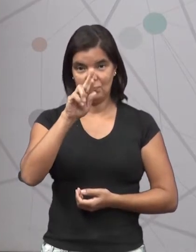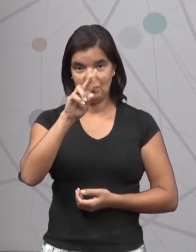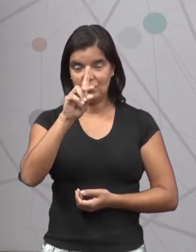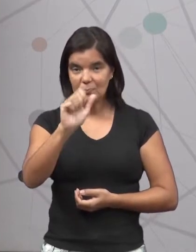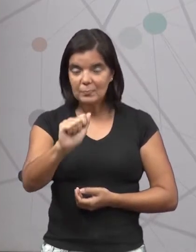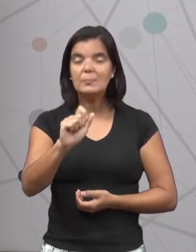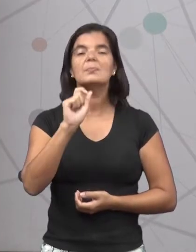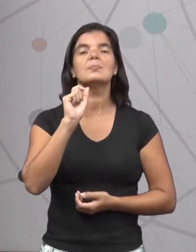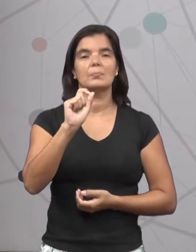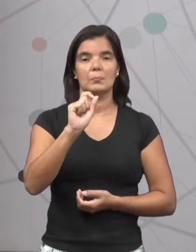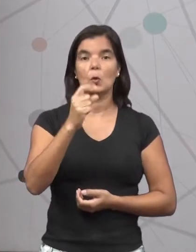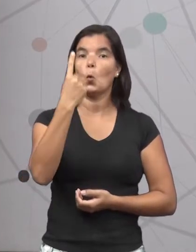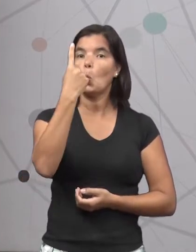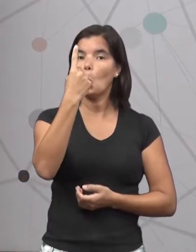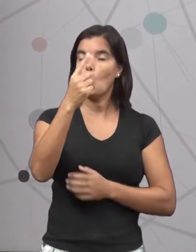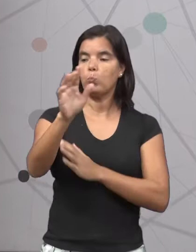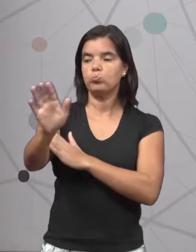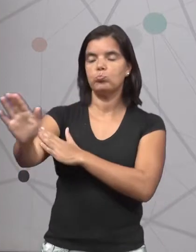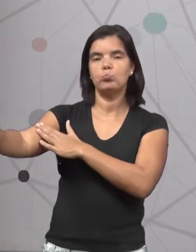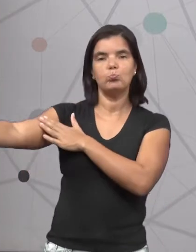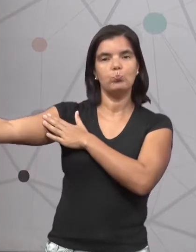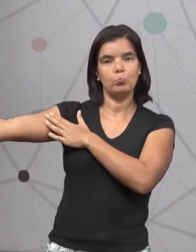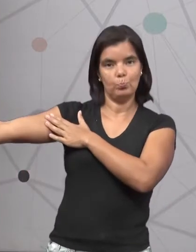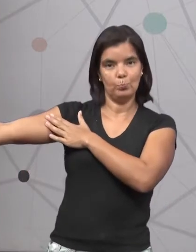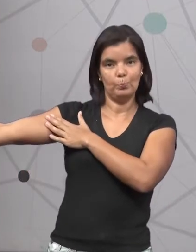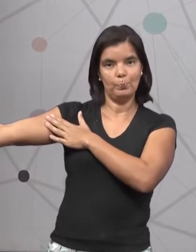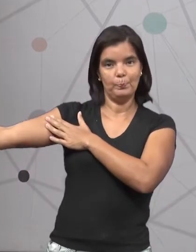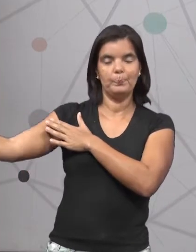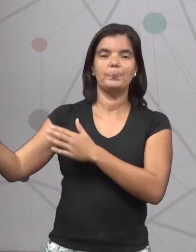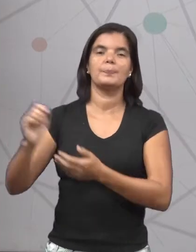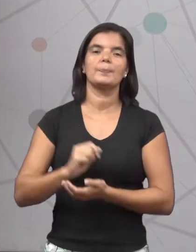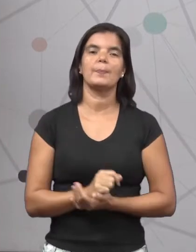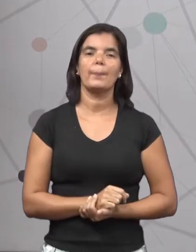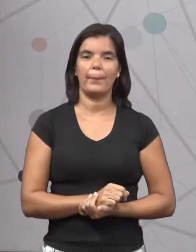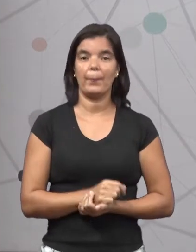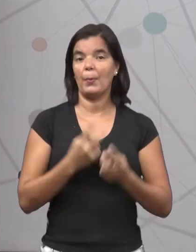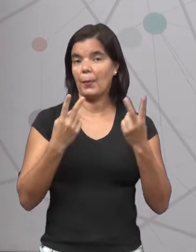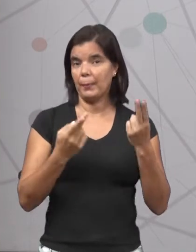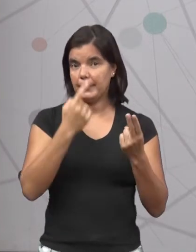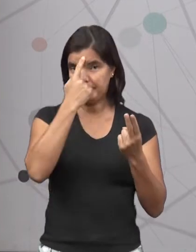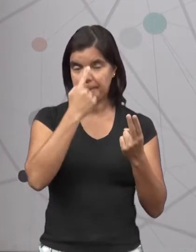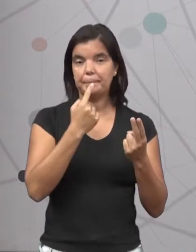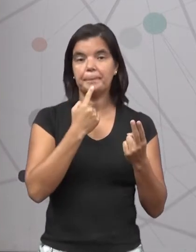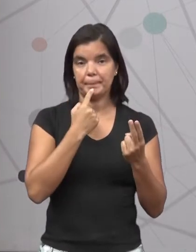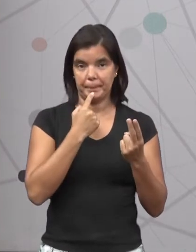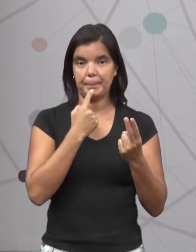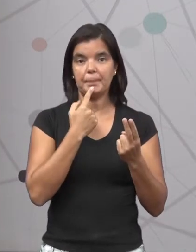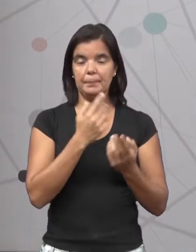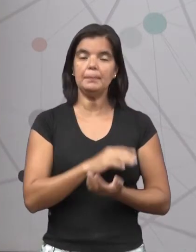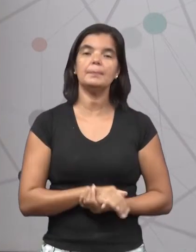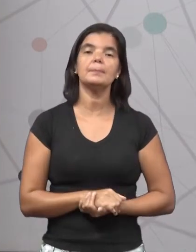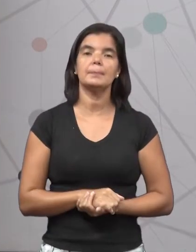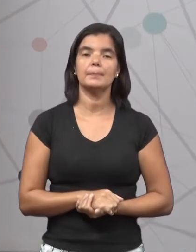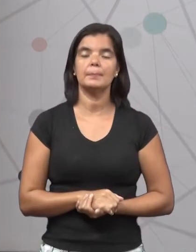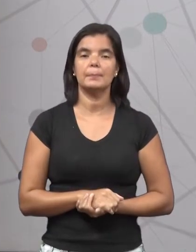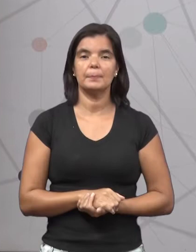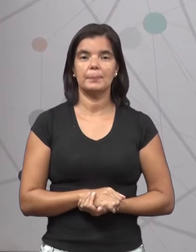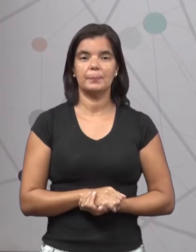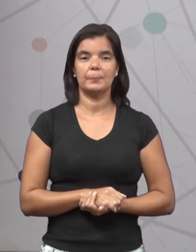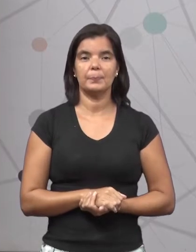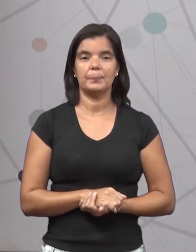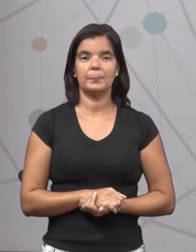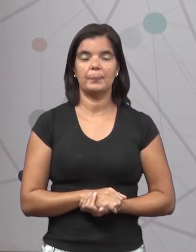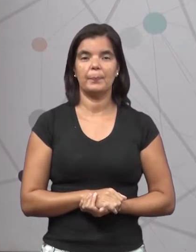a medida de um braço aberto assim. É a medida da jarda.